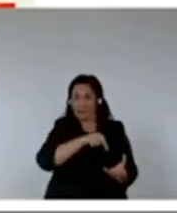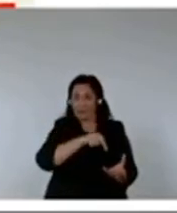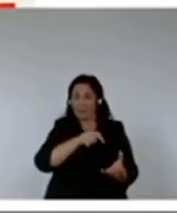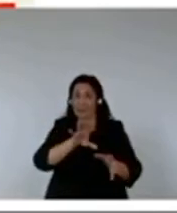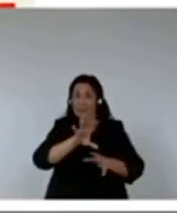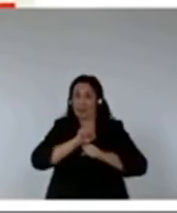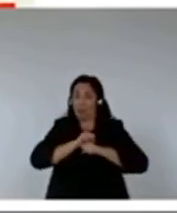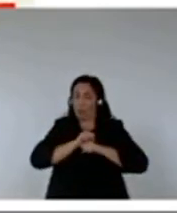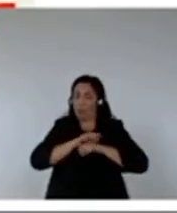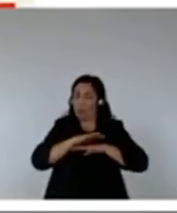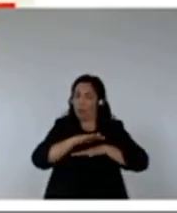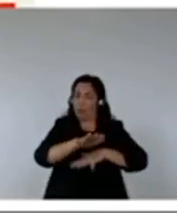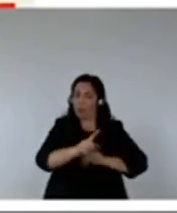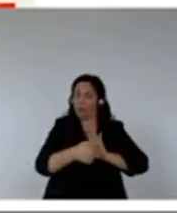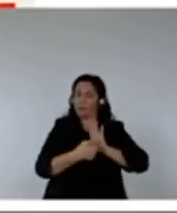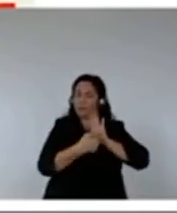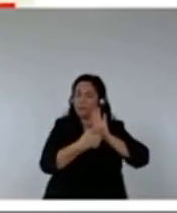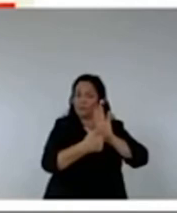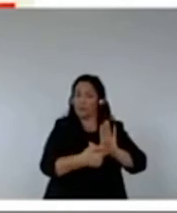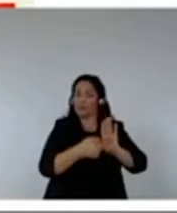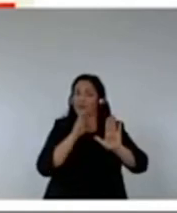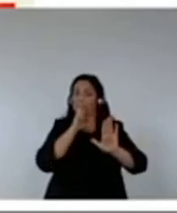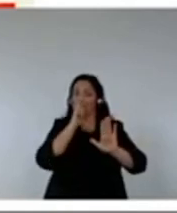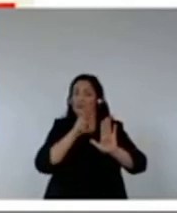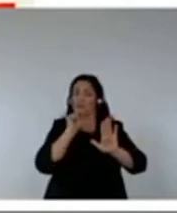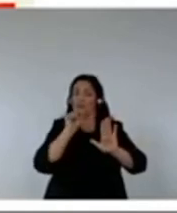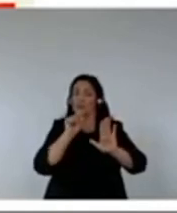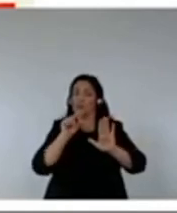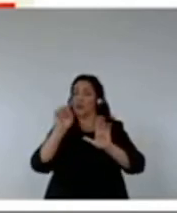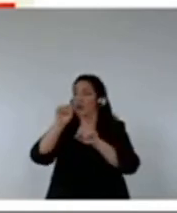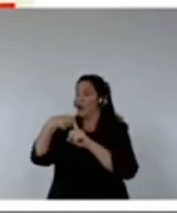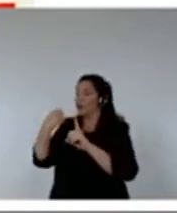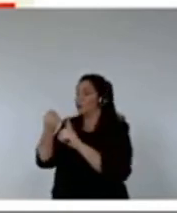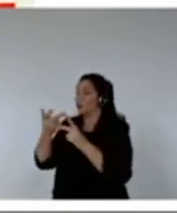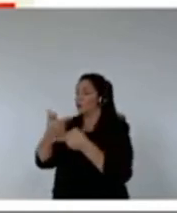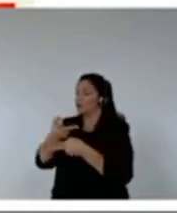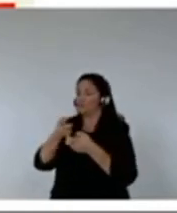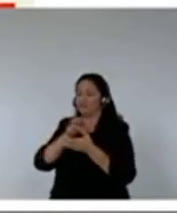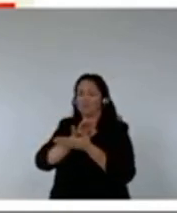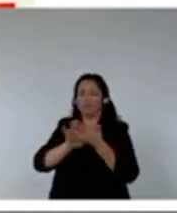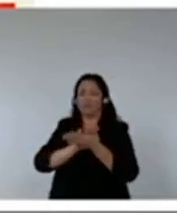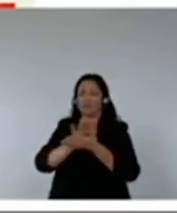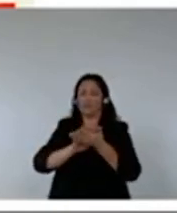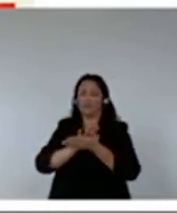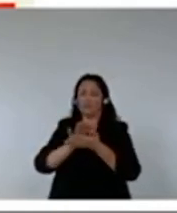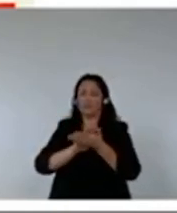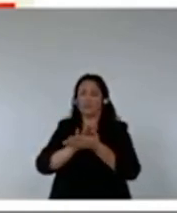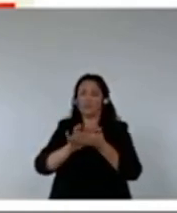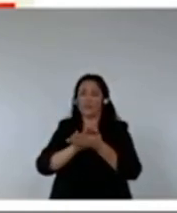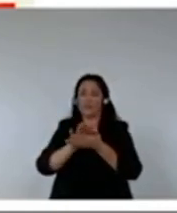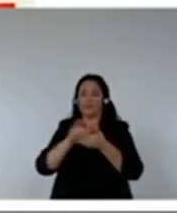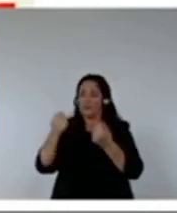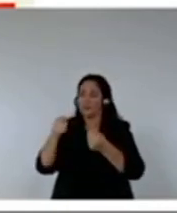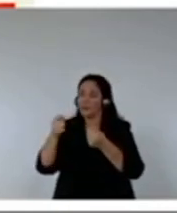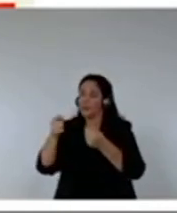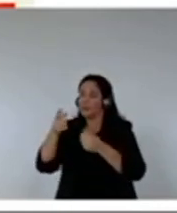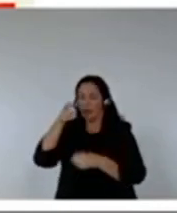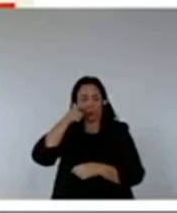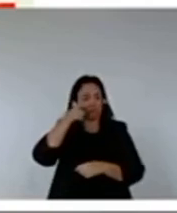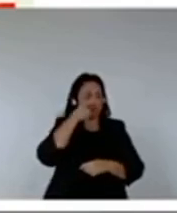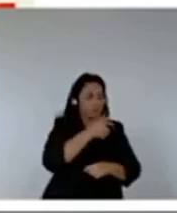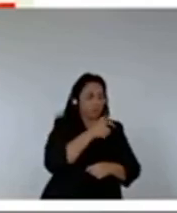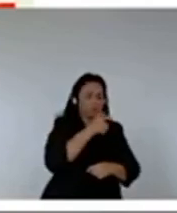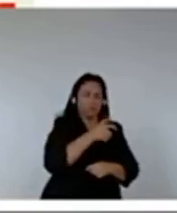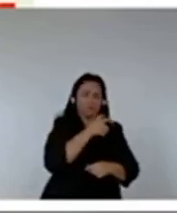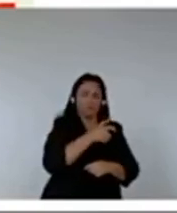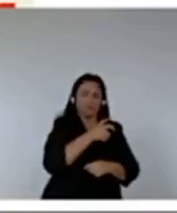problema. E talvez a sociedade não estava olhando para ele do jeito que poderia estar olhando antes.